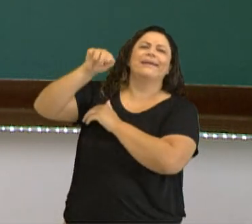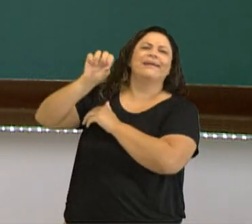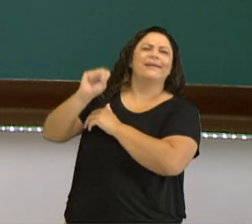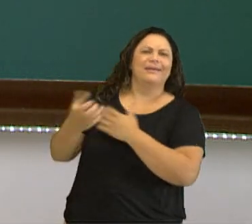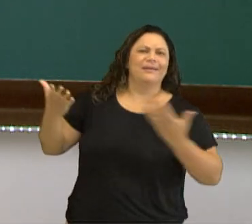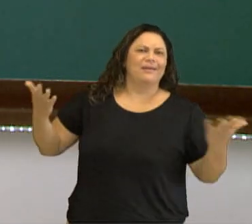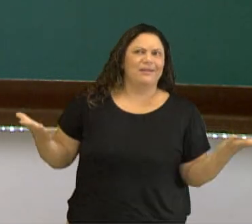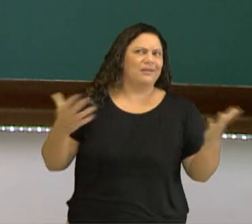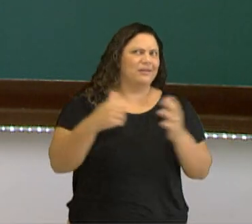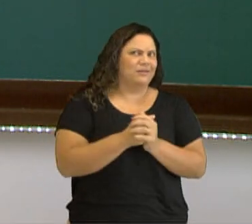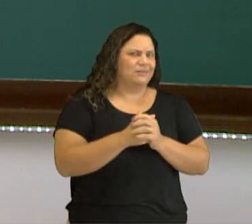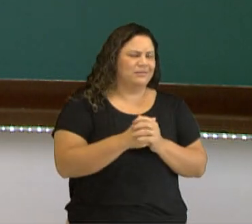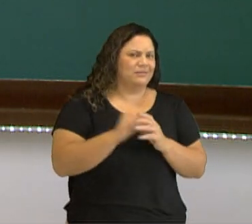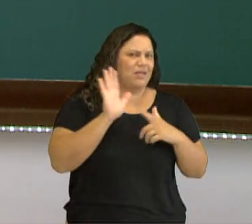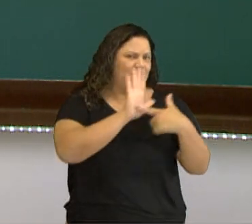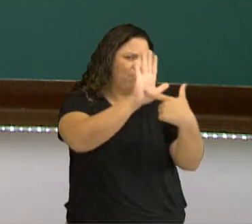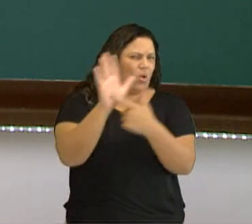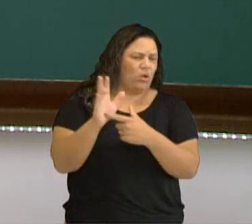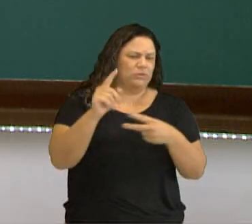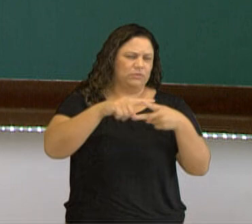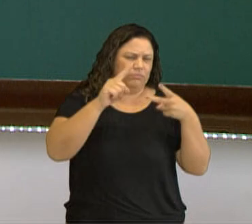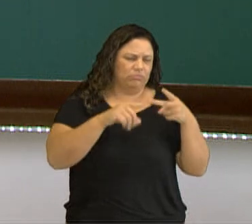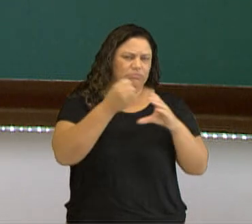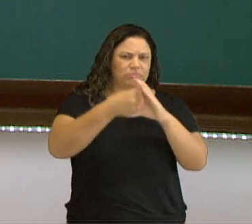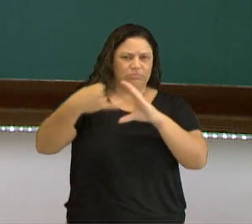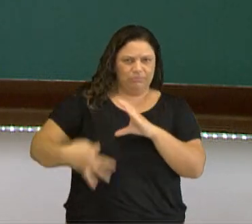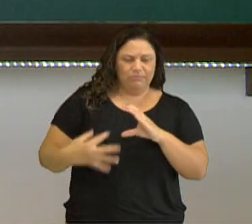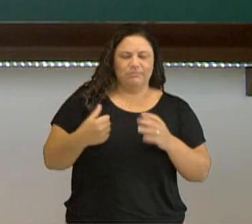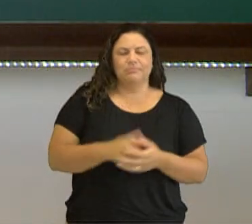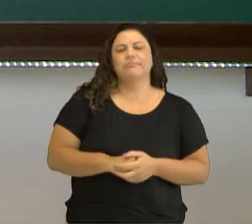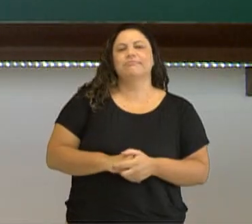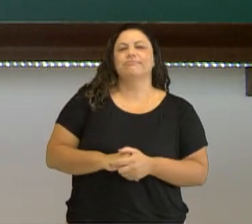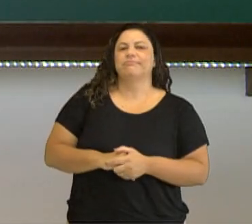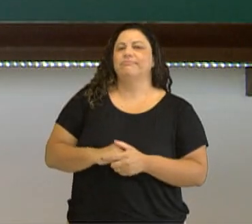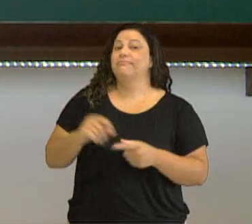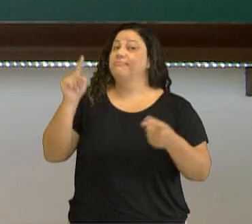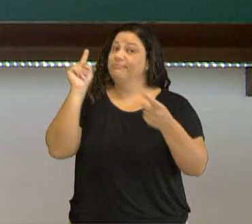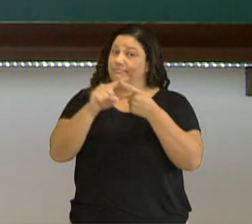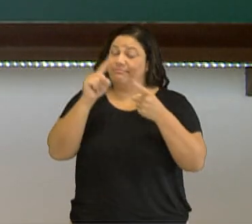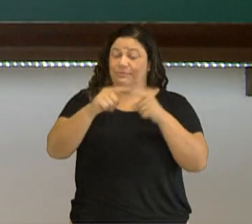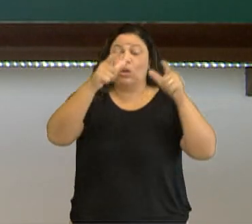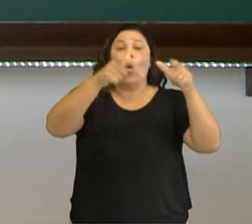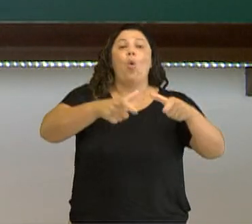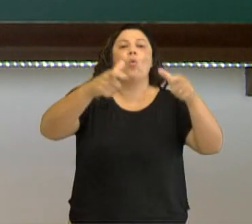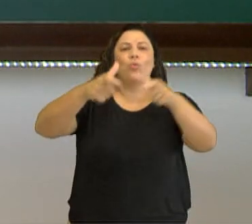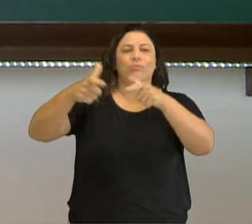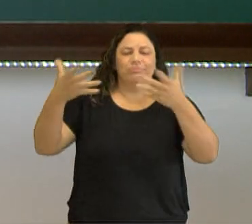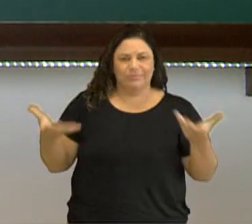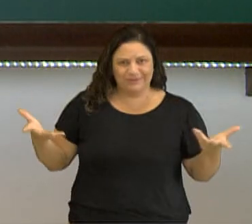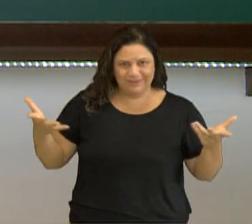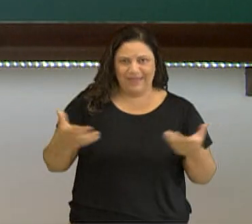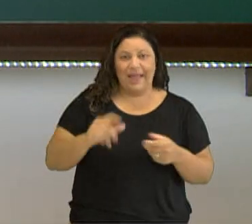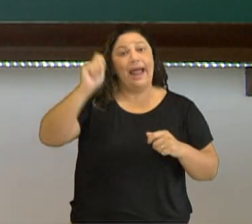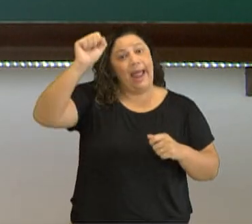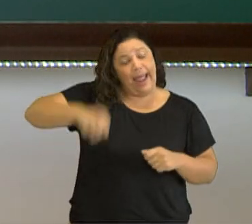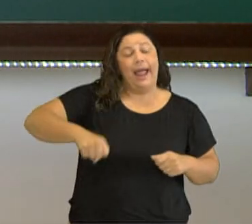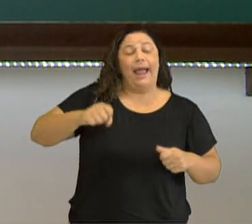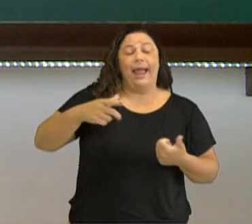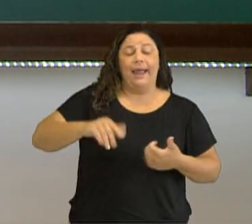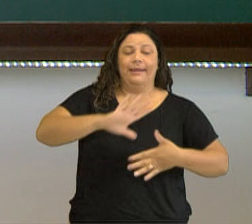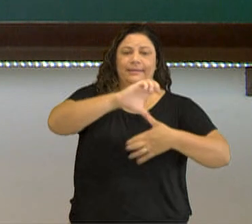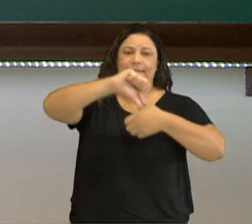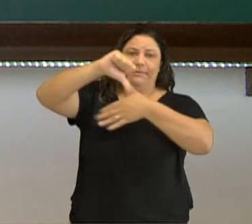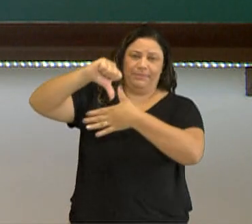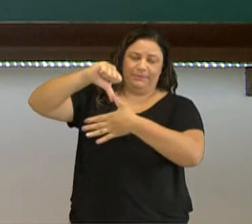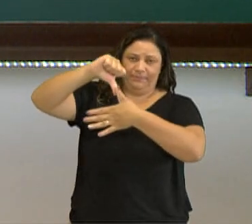apresentar aí duas características da civilização Inca. Bom, a localização do Império Inca é na América do Sul e ele